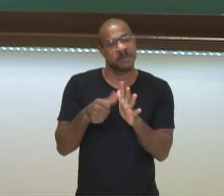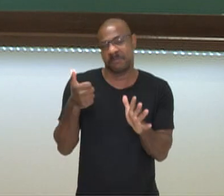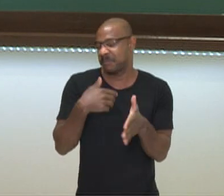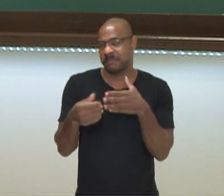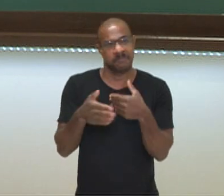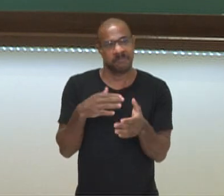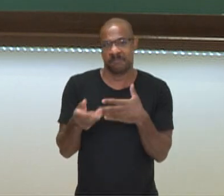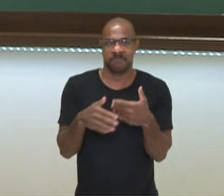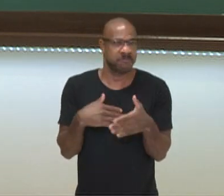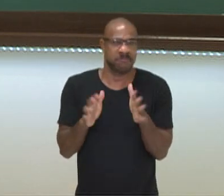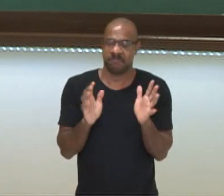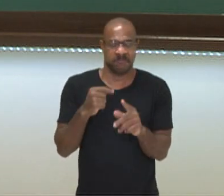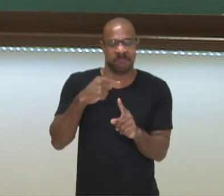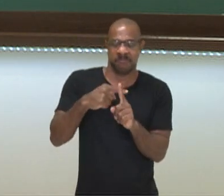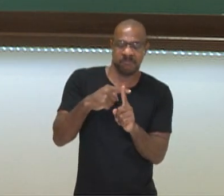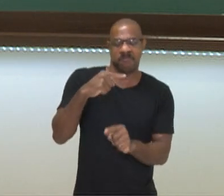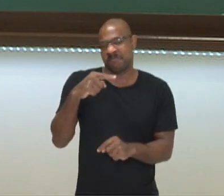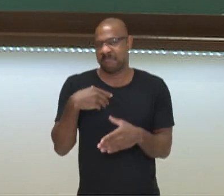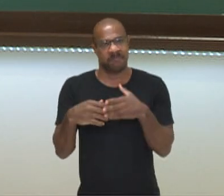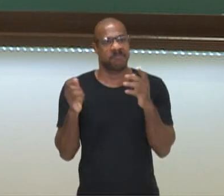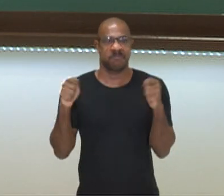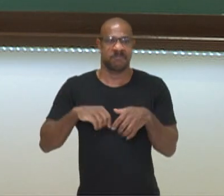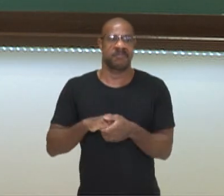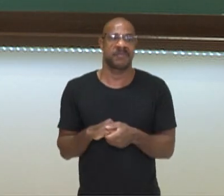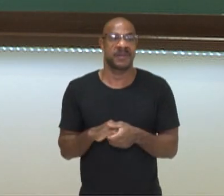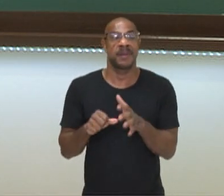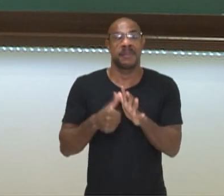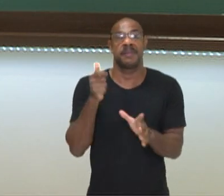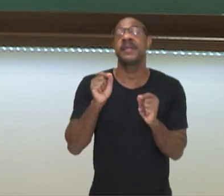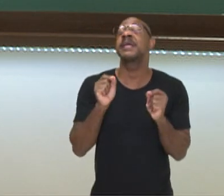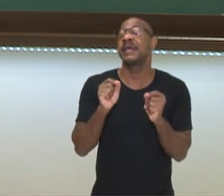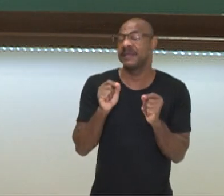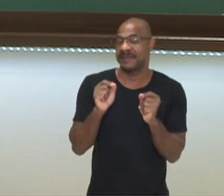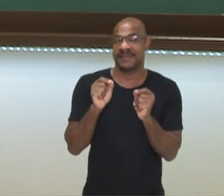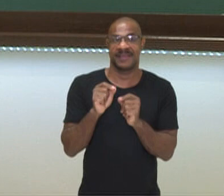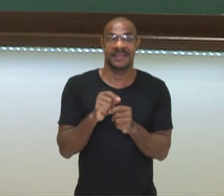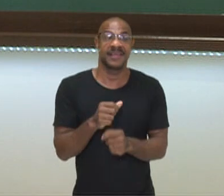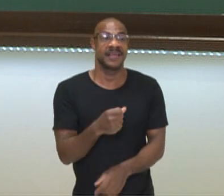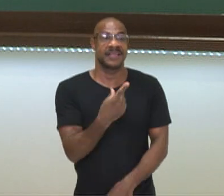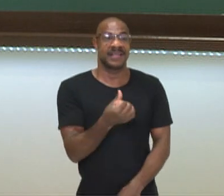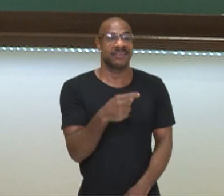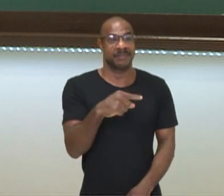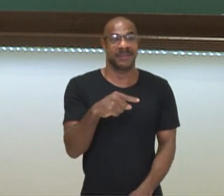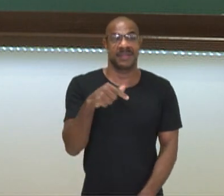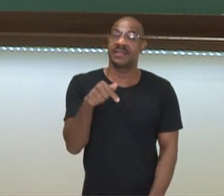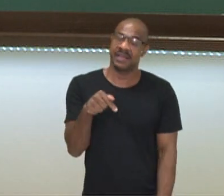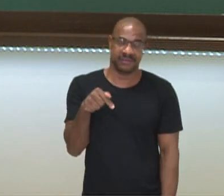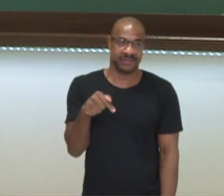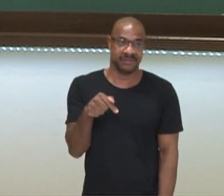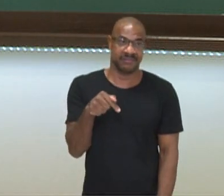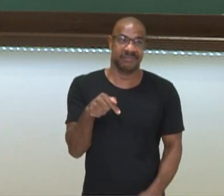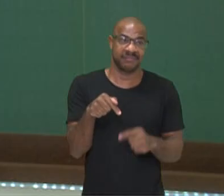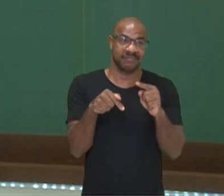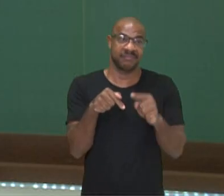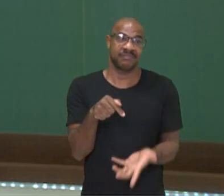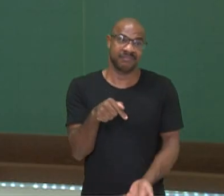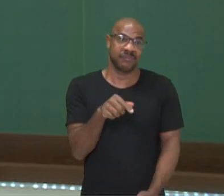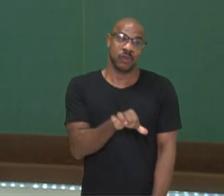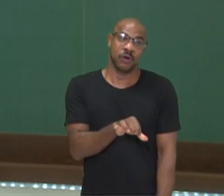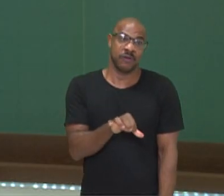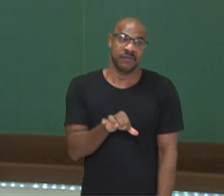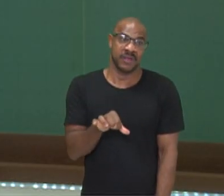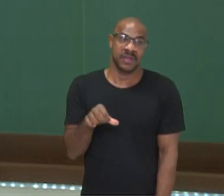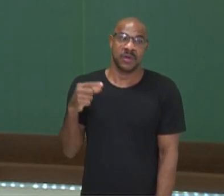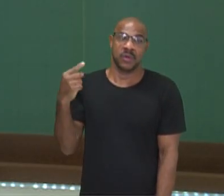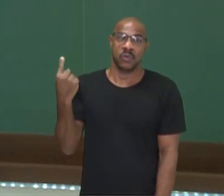vêm numa sequência. Então, qual é a sequência? Quem aparece aqui, ó? 16 menos 7. 16 menos 7...